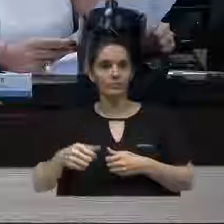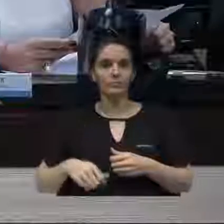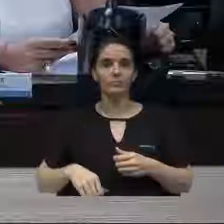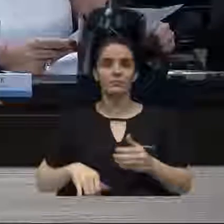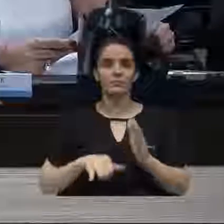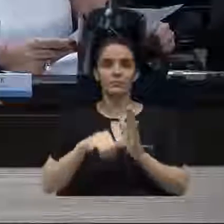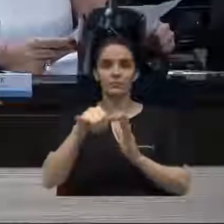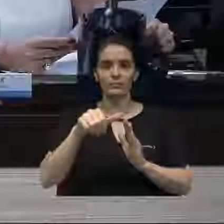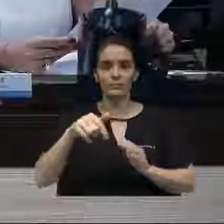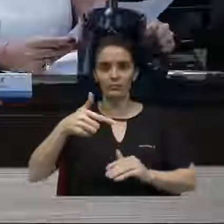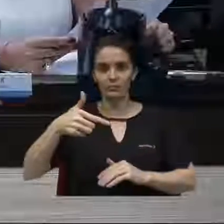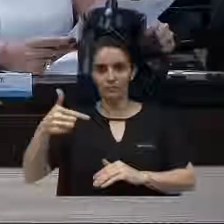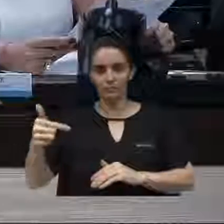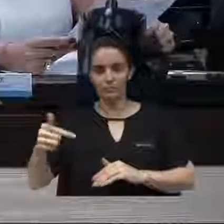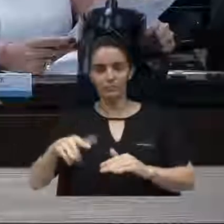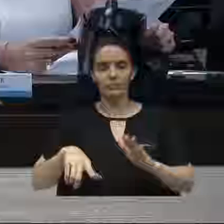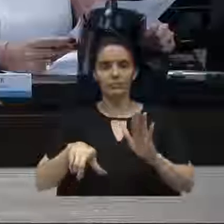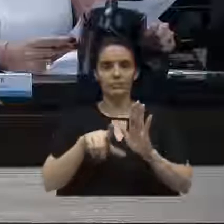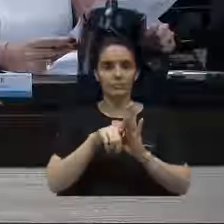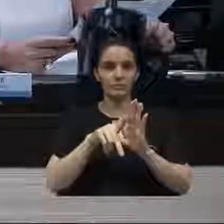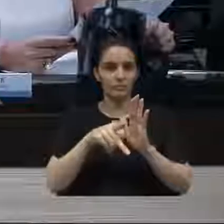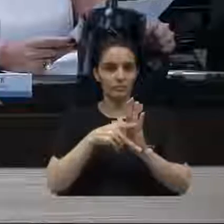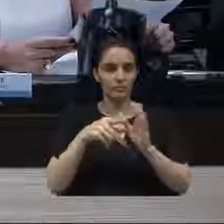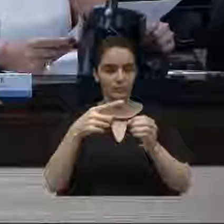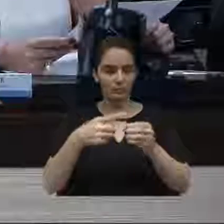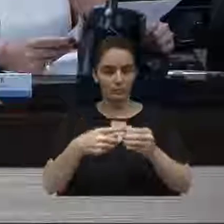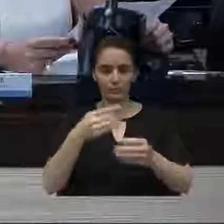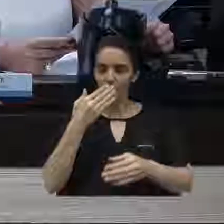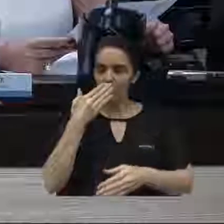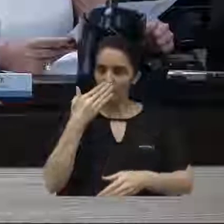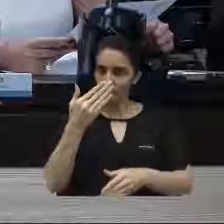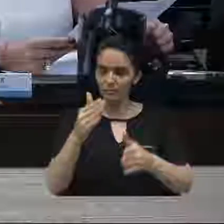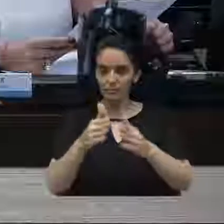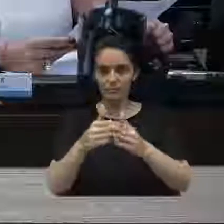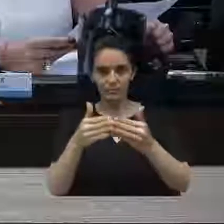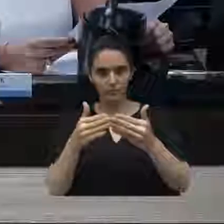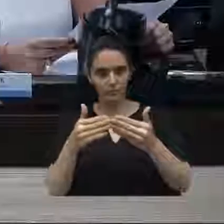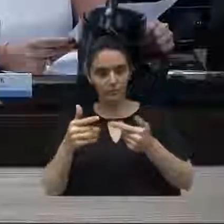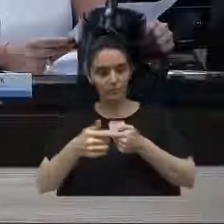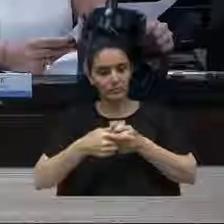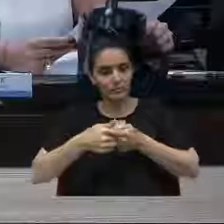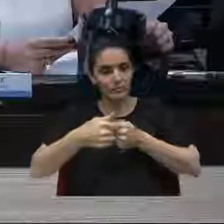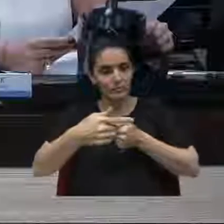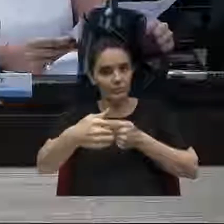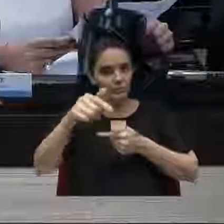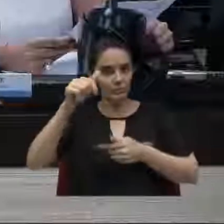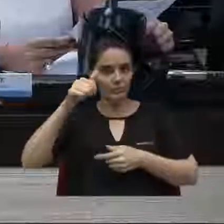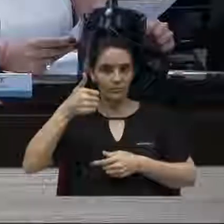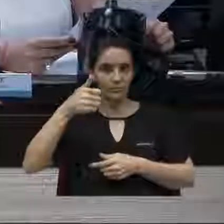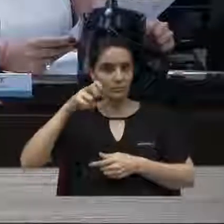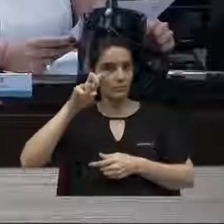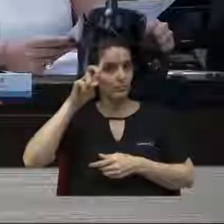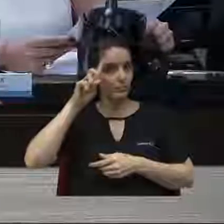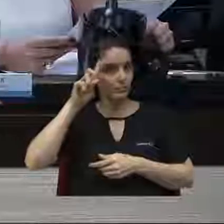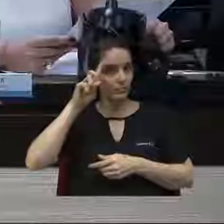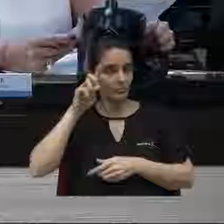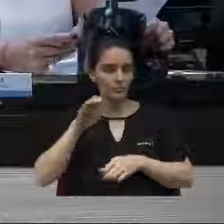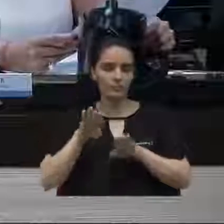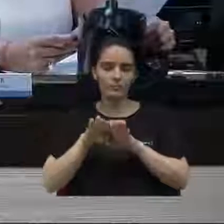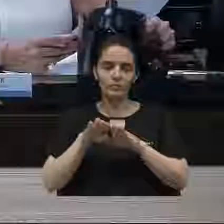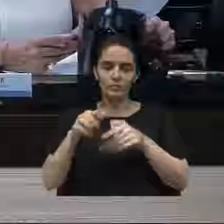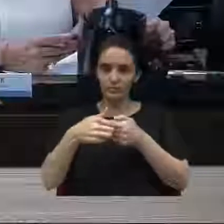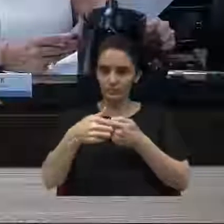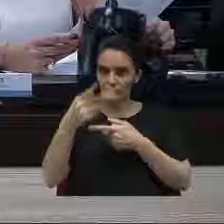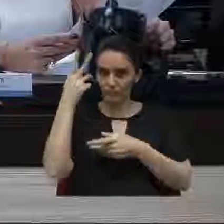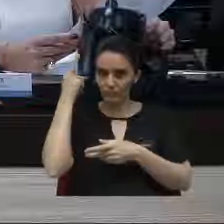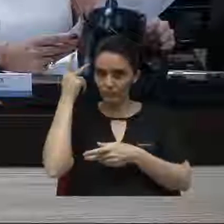Lei Orgânica do Município, a fim de requerer respeitosamente a prorrogação do prazo de 15 dias, além do prazo regimental,